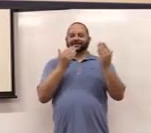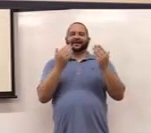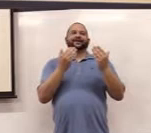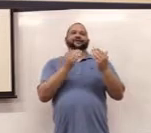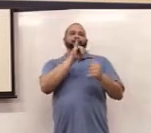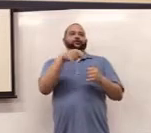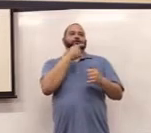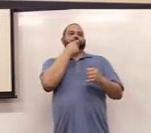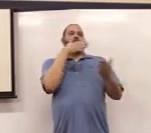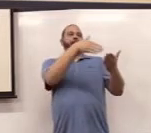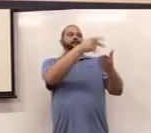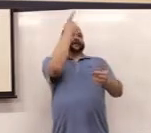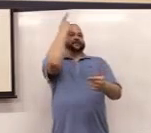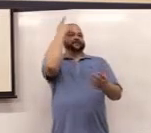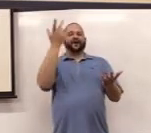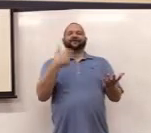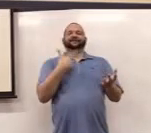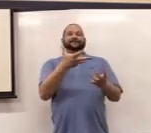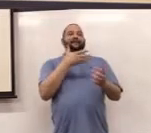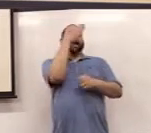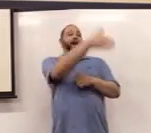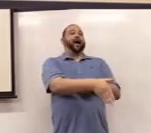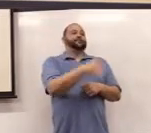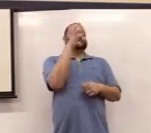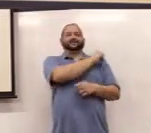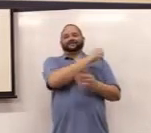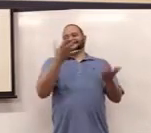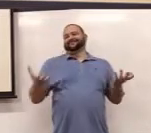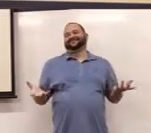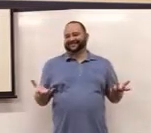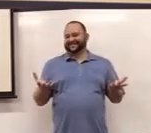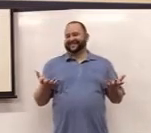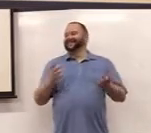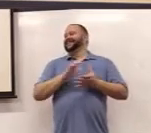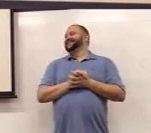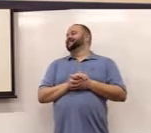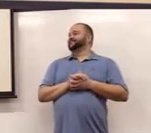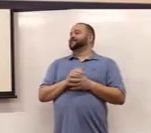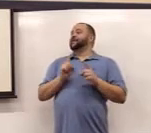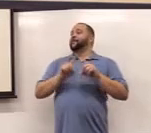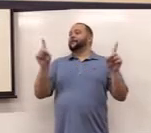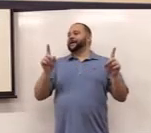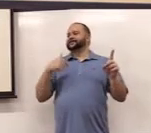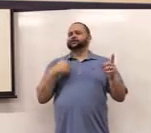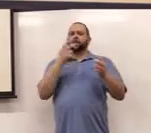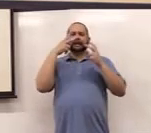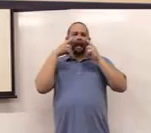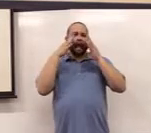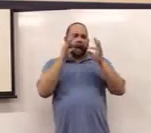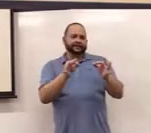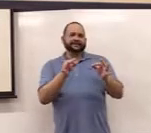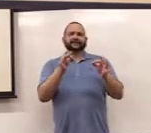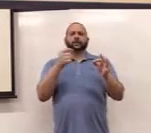Aquela parte chata que a gente quer ouvir logo a hora de alegria, quer ouvir o coro e tal. Mas, na verdade, a hora que a gente começa a